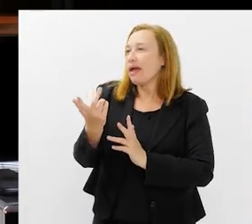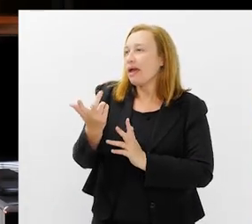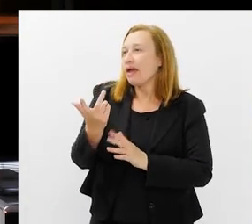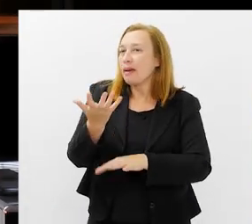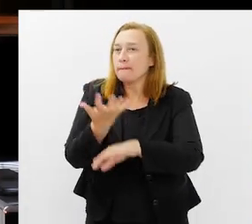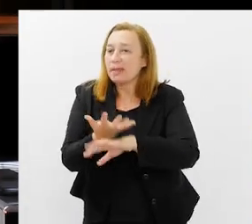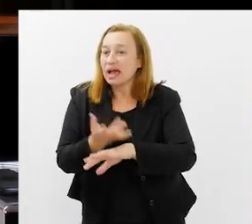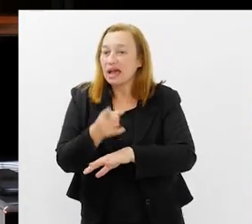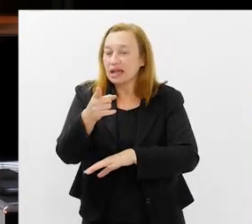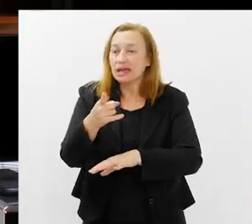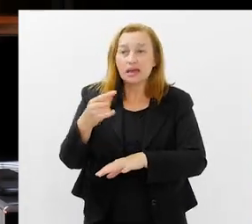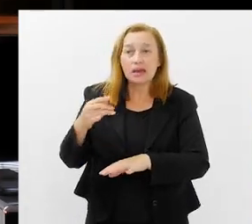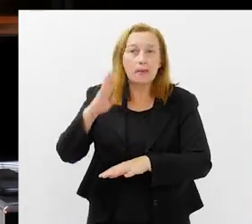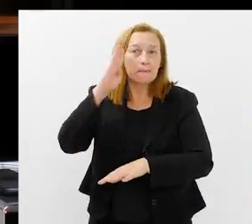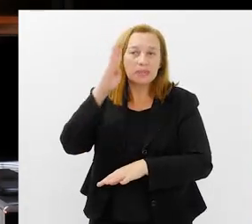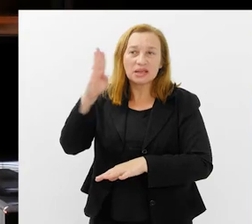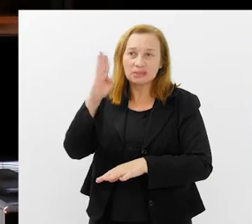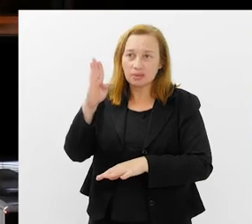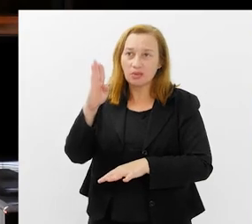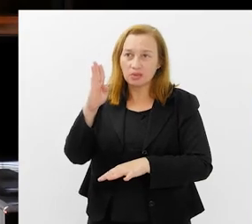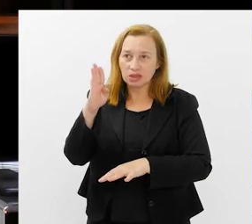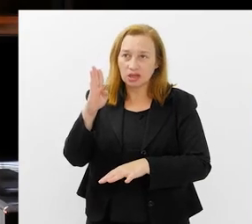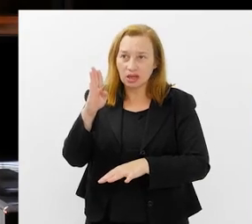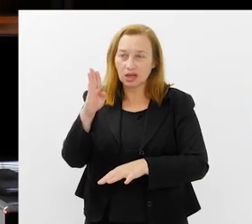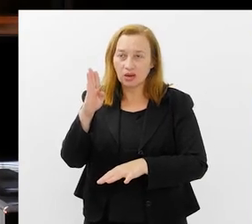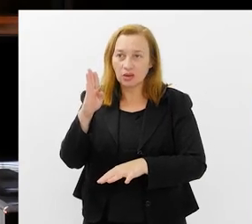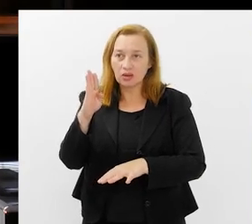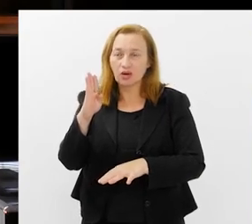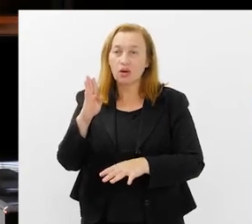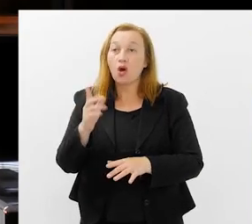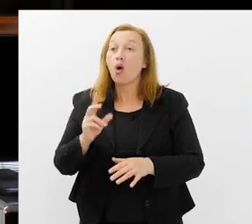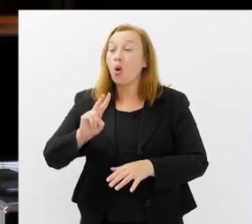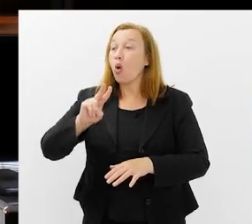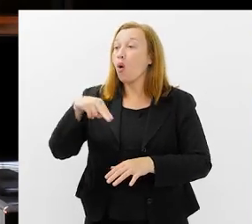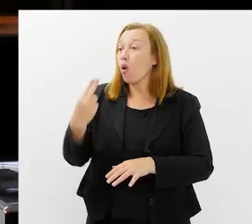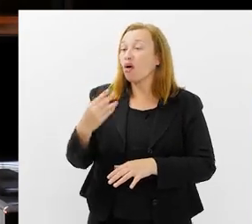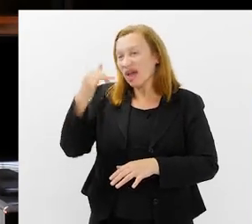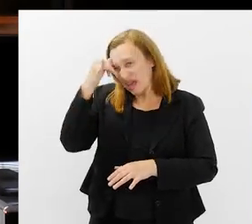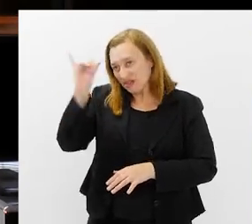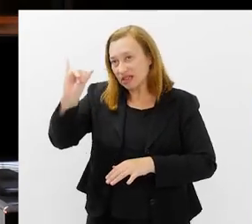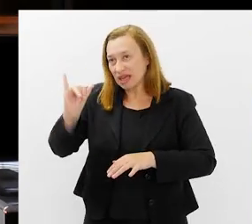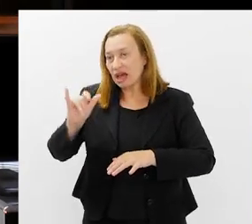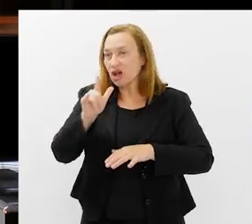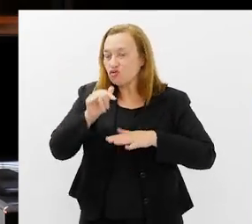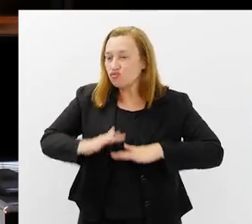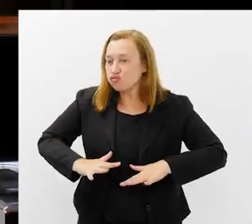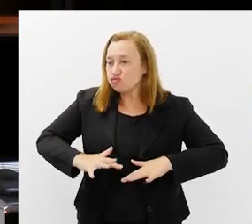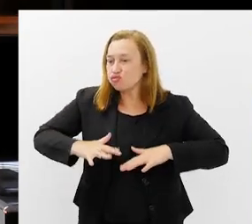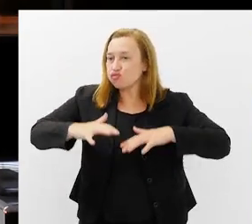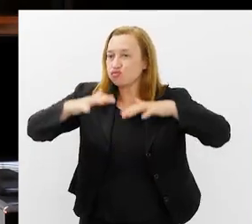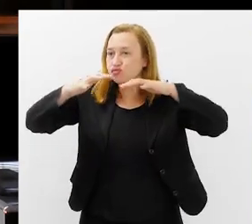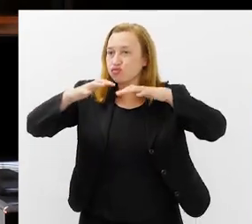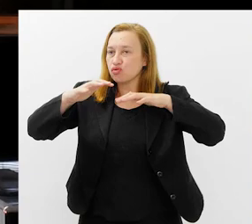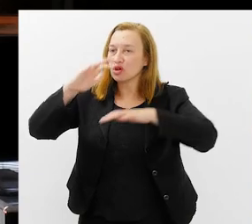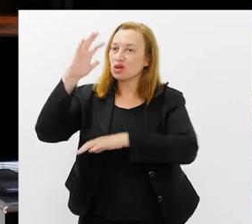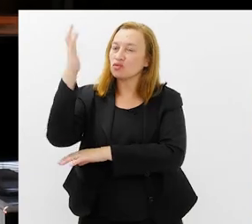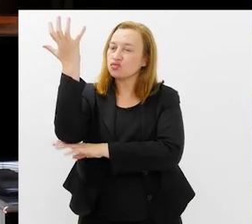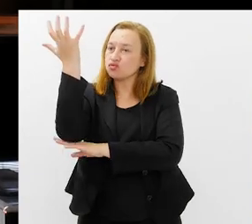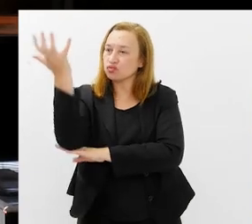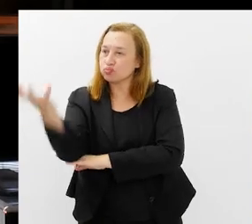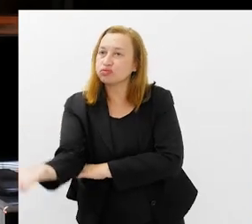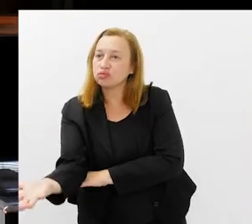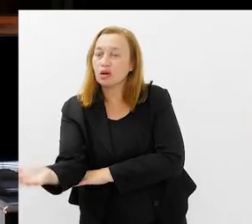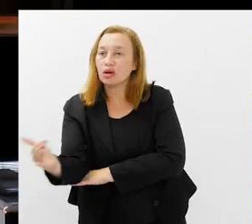pode ser fundamental para regular o microclima numa determinada... ou evitar, por exemplo, a enxurrada, que as árvores caiam